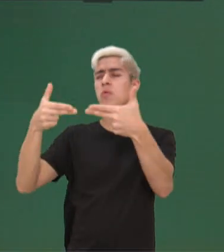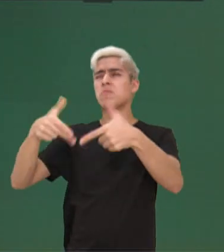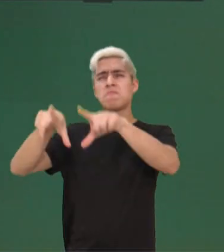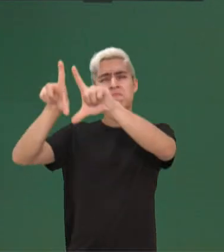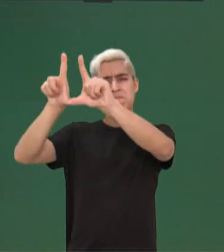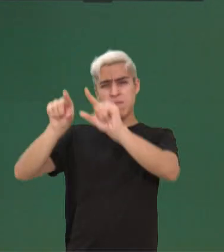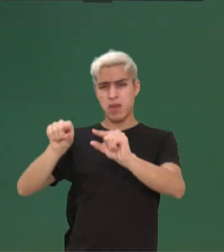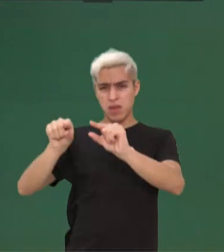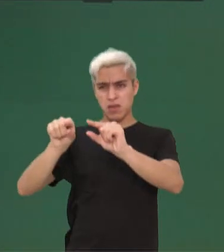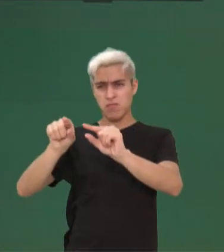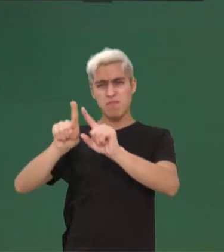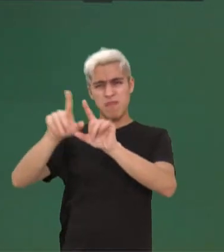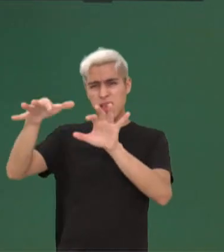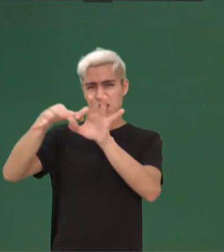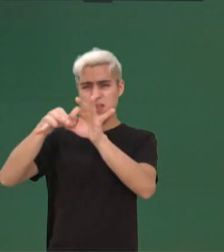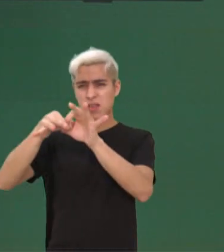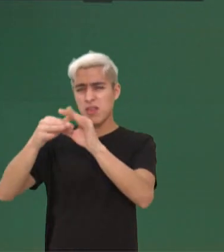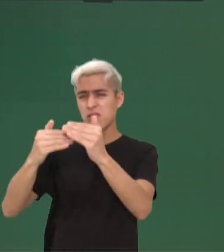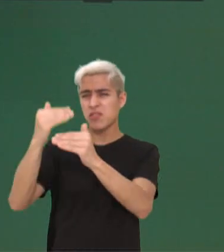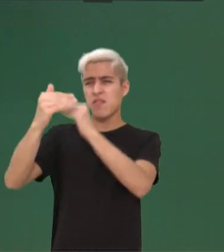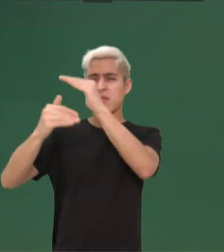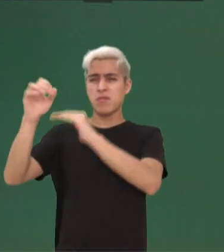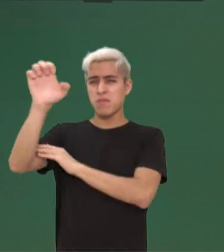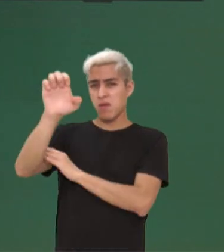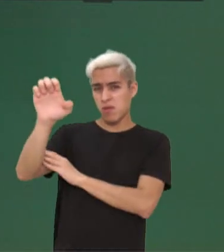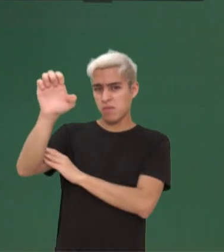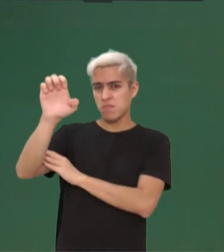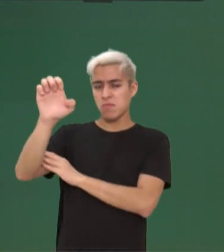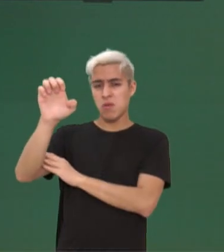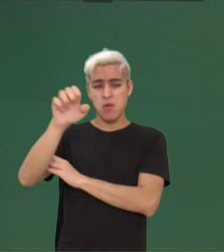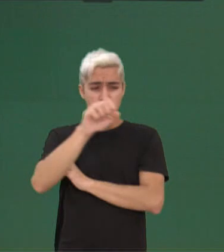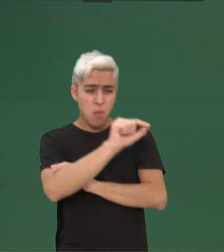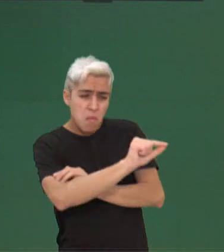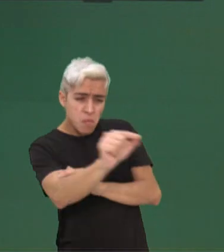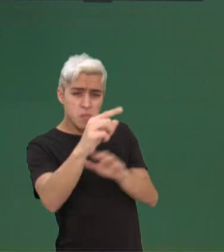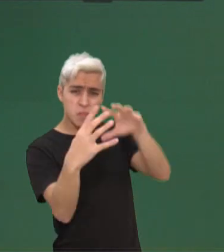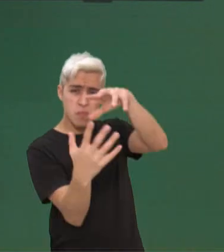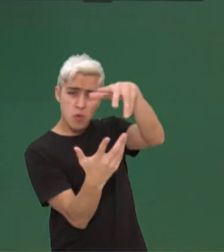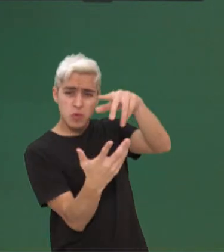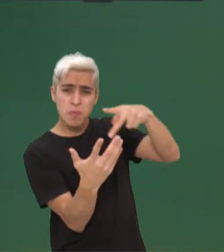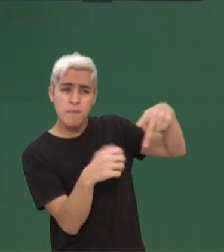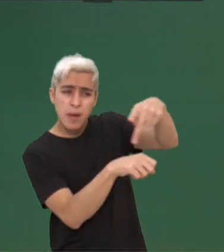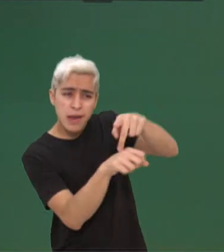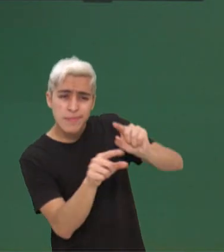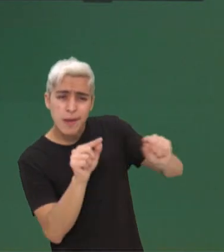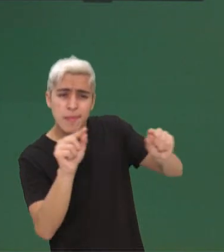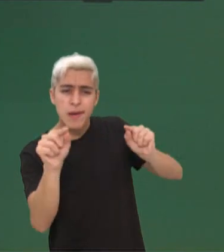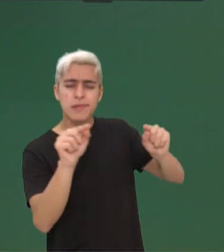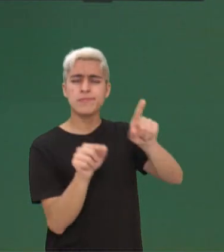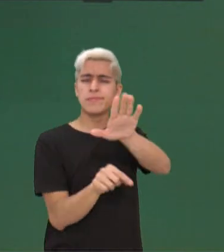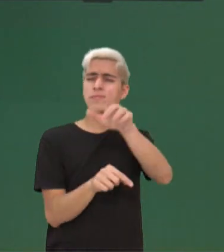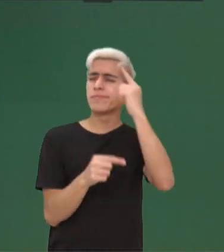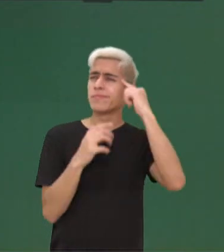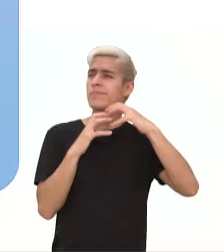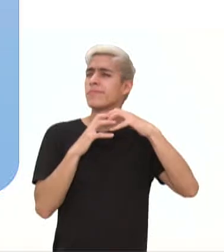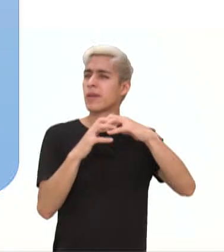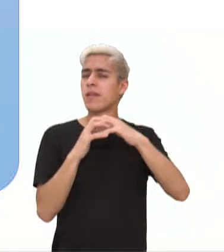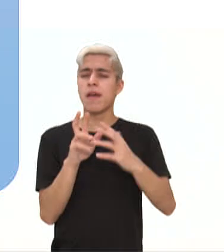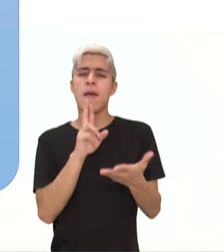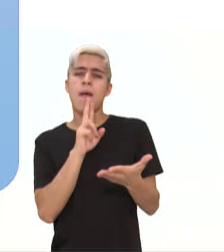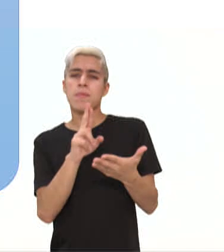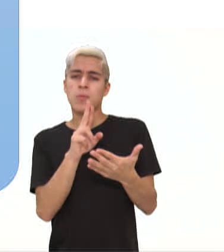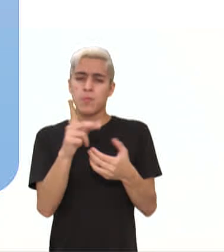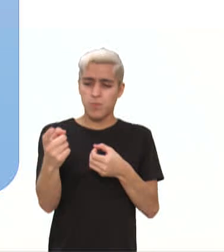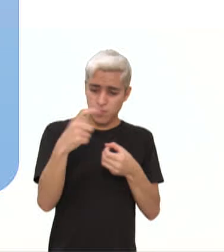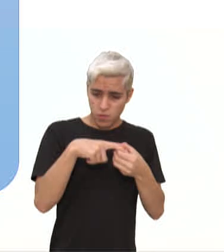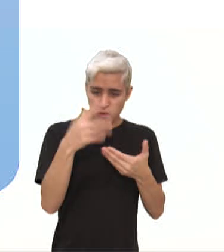Isso está ligado com o desenvolvimento dos países europeus ou de outras partes do mundo? Então pensem um pouquinho lá, respondam e a gente já volta